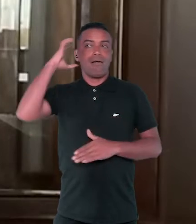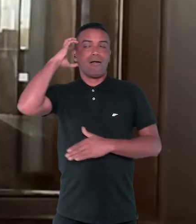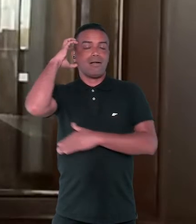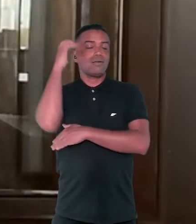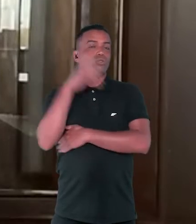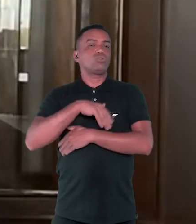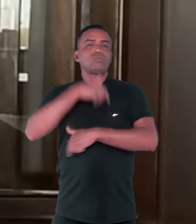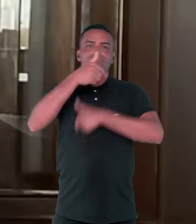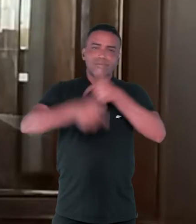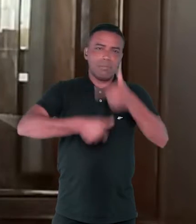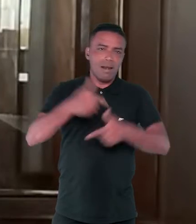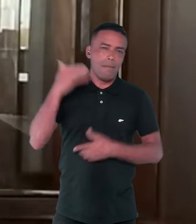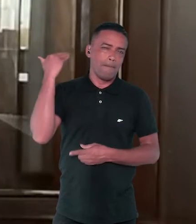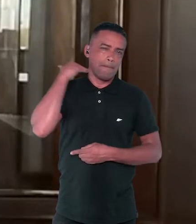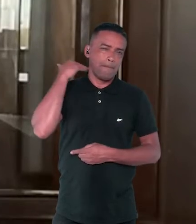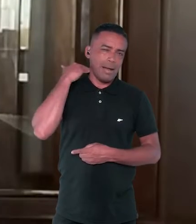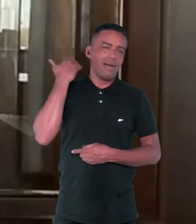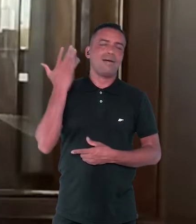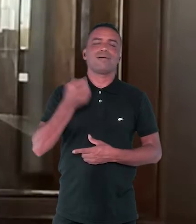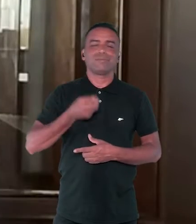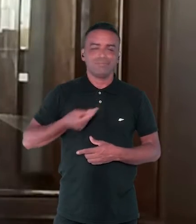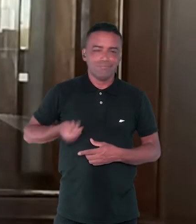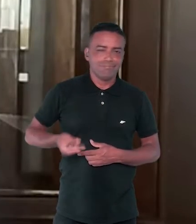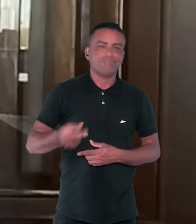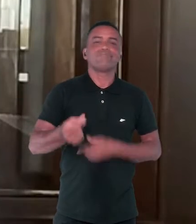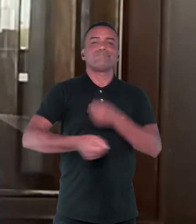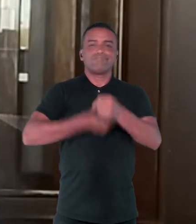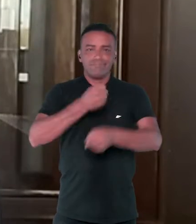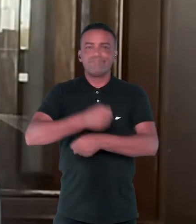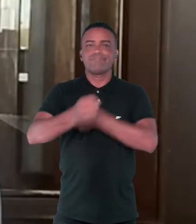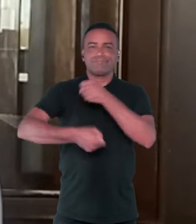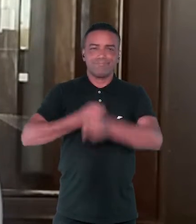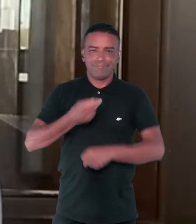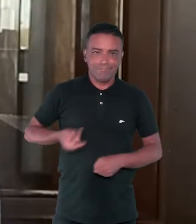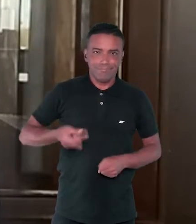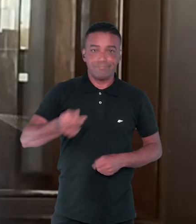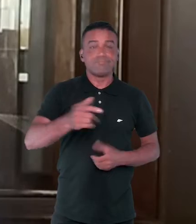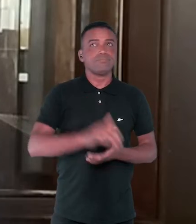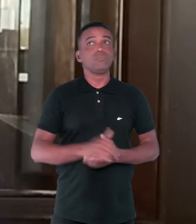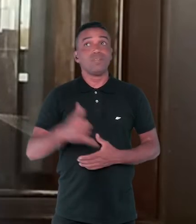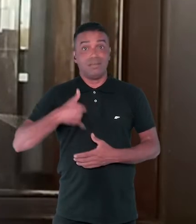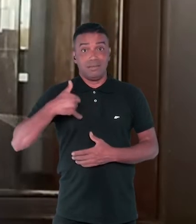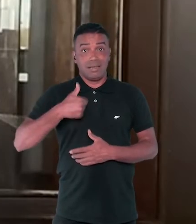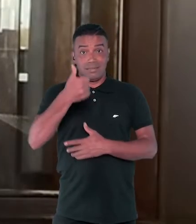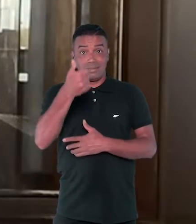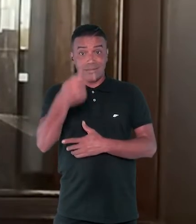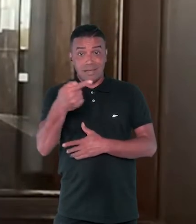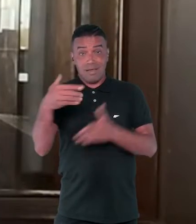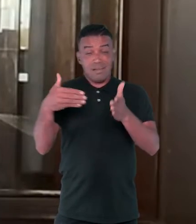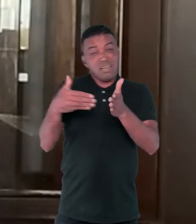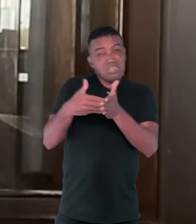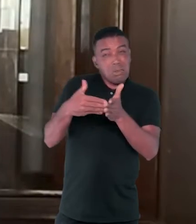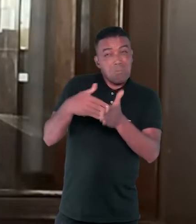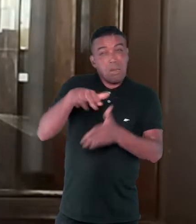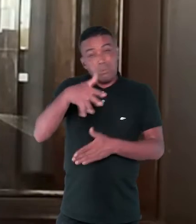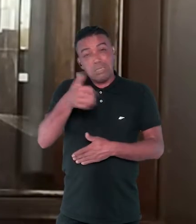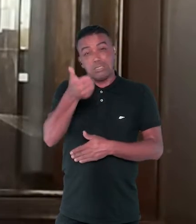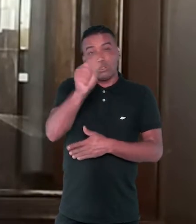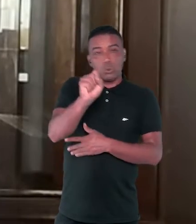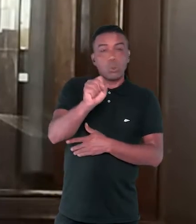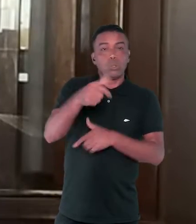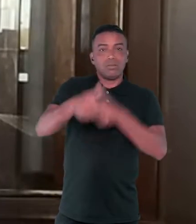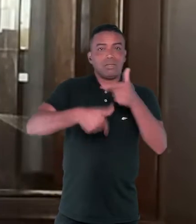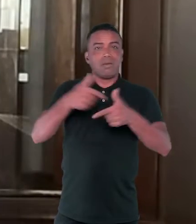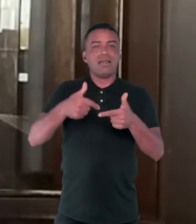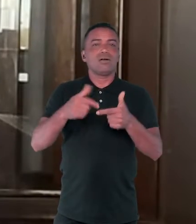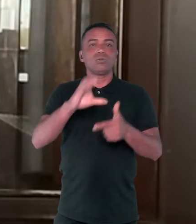fui trabalhando, banco, muitos anos. Lá pelos meus 17 anos, para 18, eu estava trabalhando